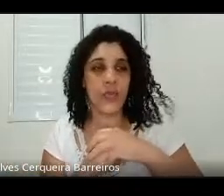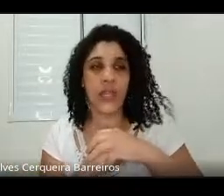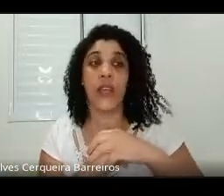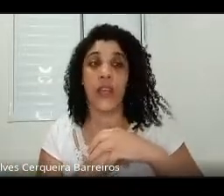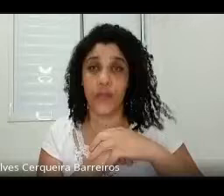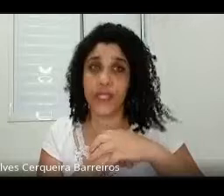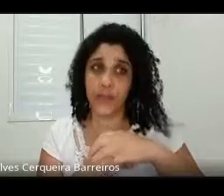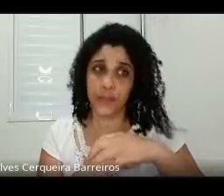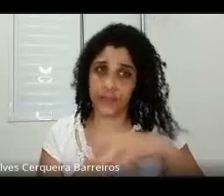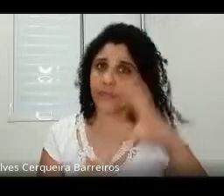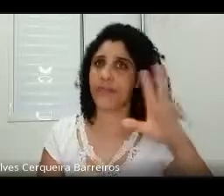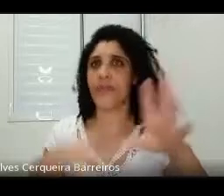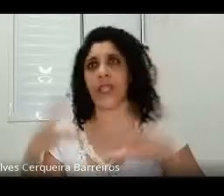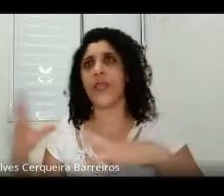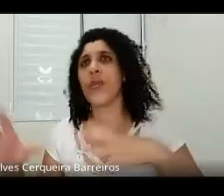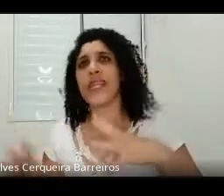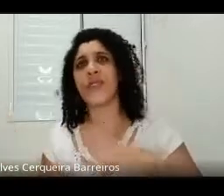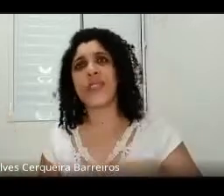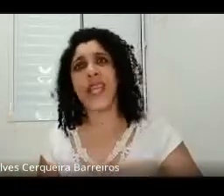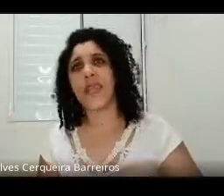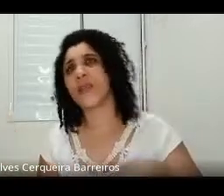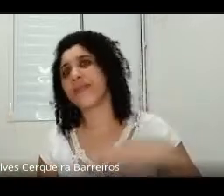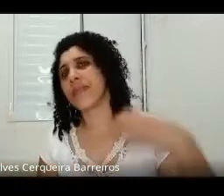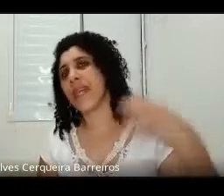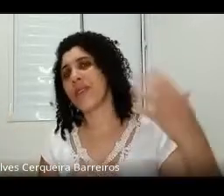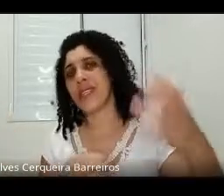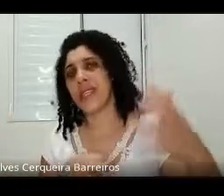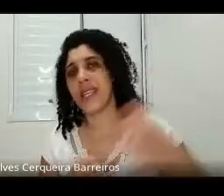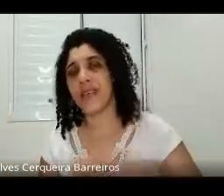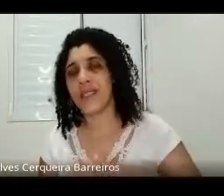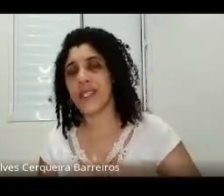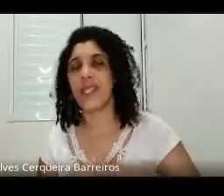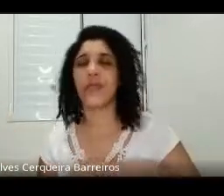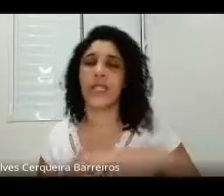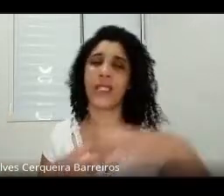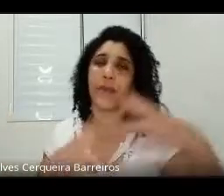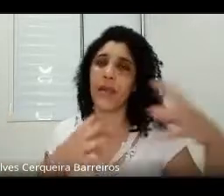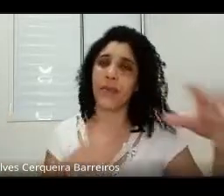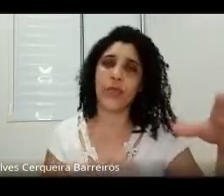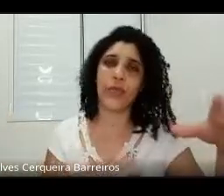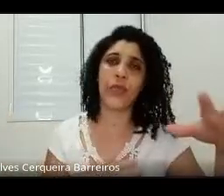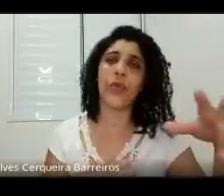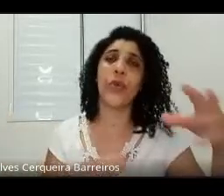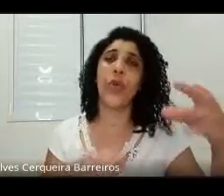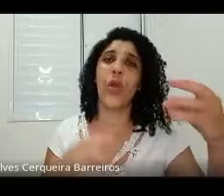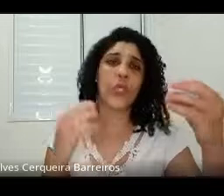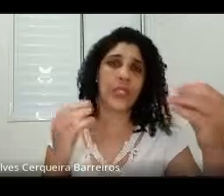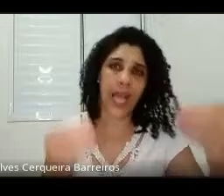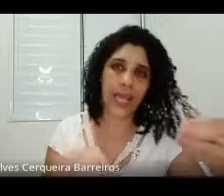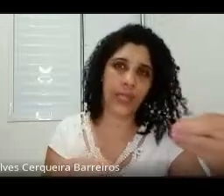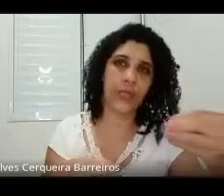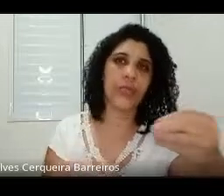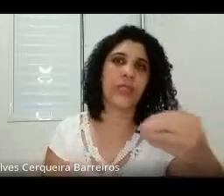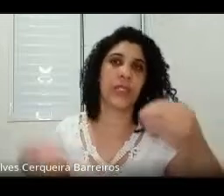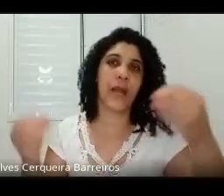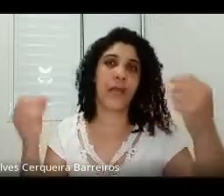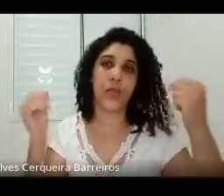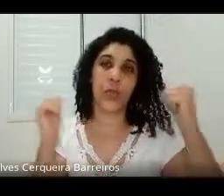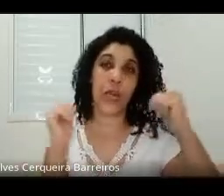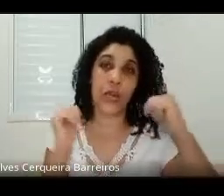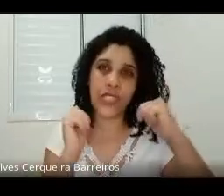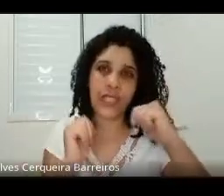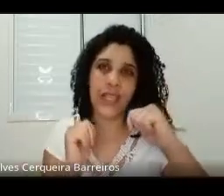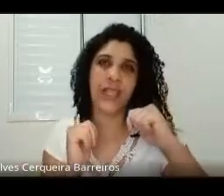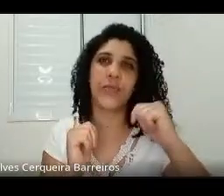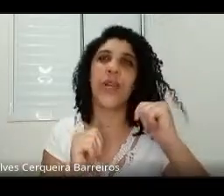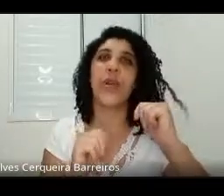a sua visão. No caso do cego, na ausência da visão, ele trabalha muito com o tato, trabalha muito